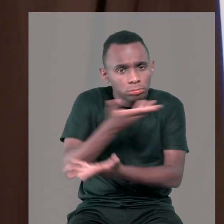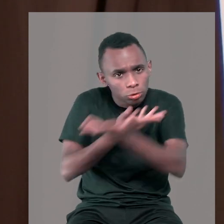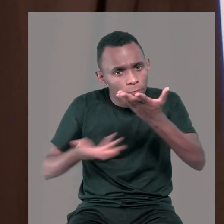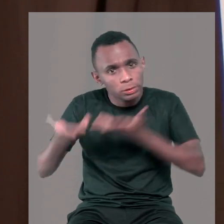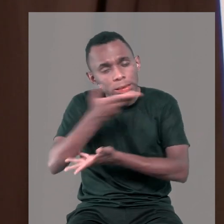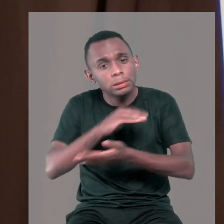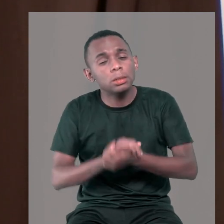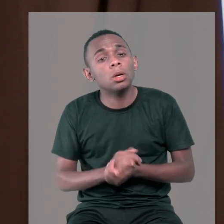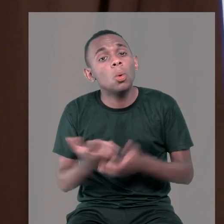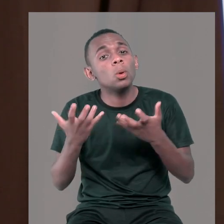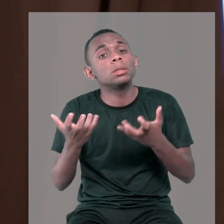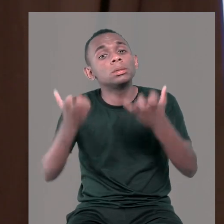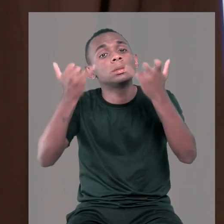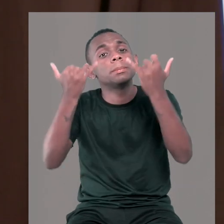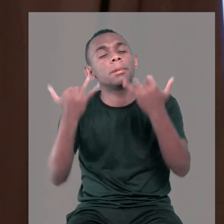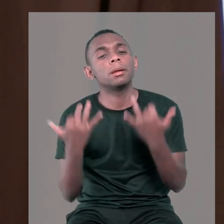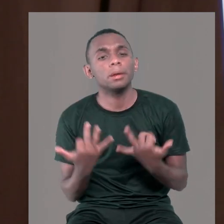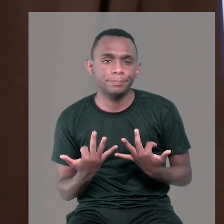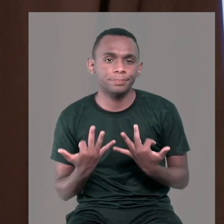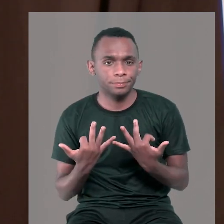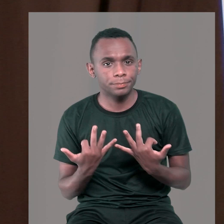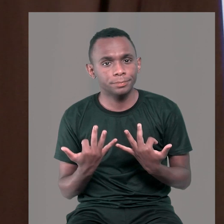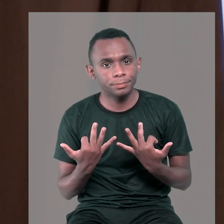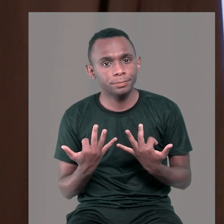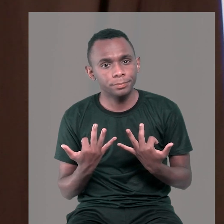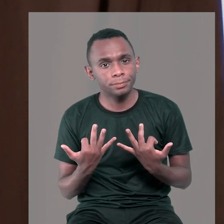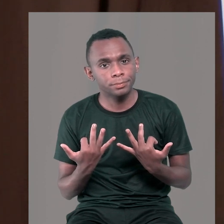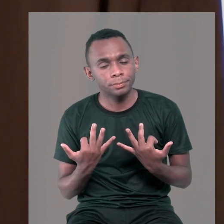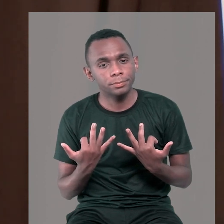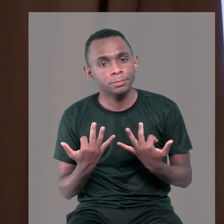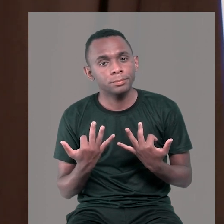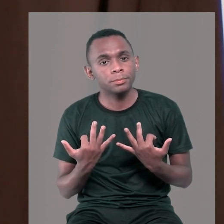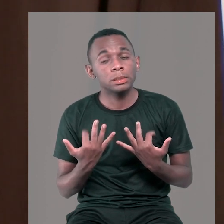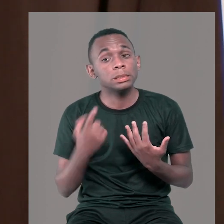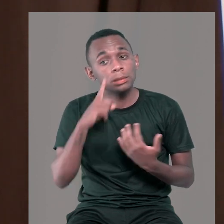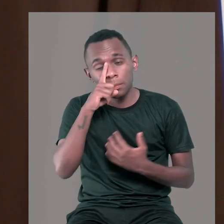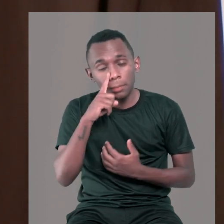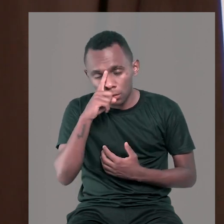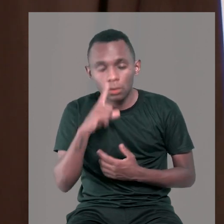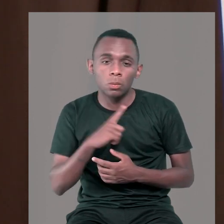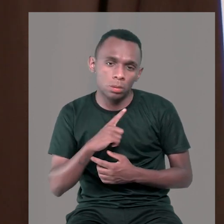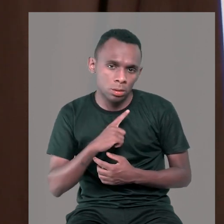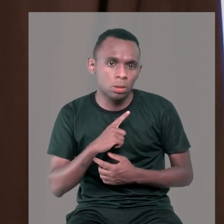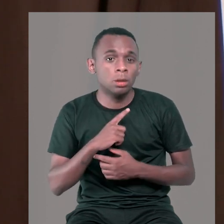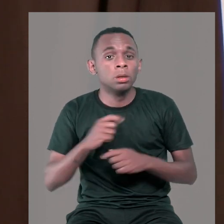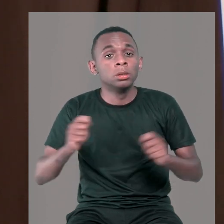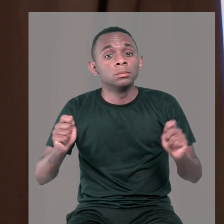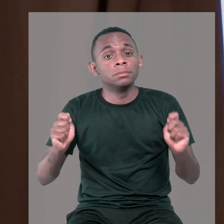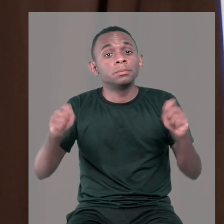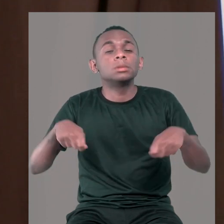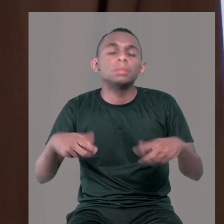é evidente, a meu ver, na nossa realidade atual, na nossa realidade contemporânea a